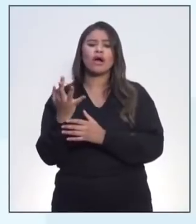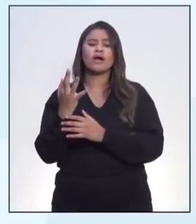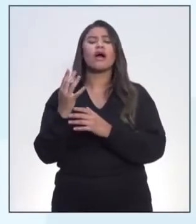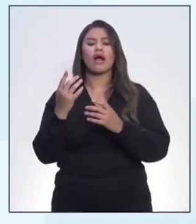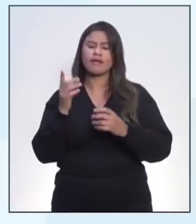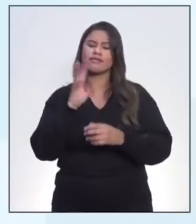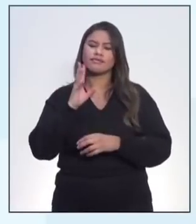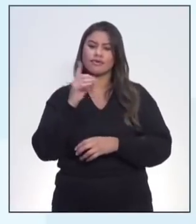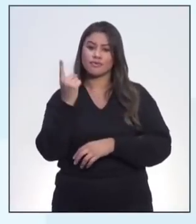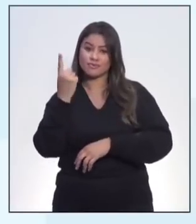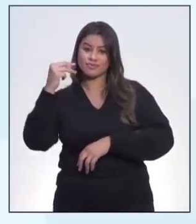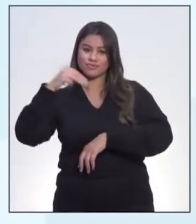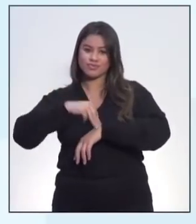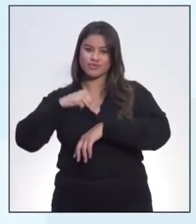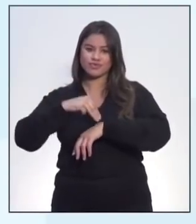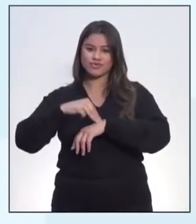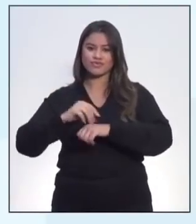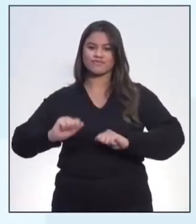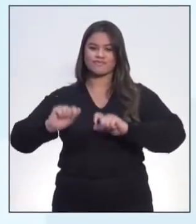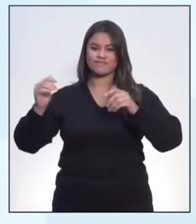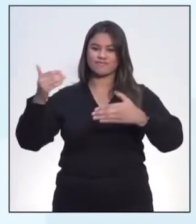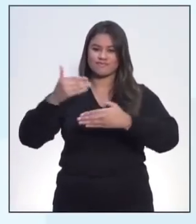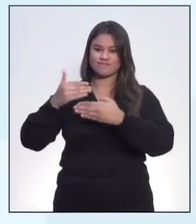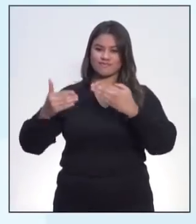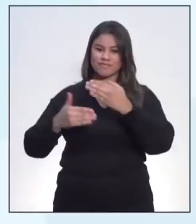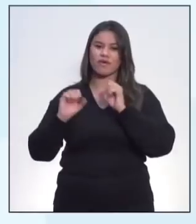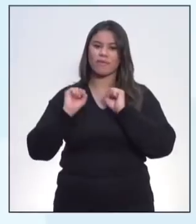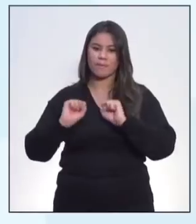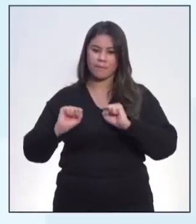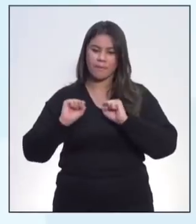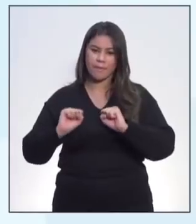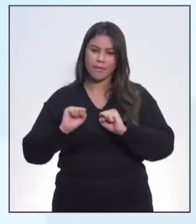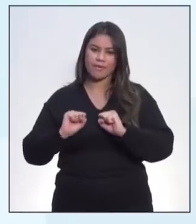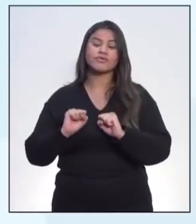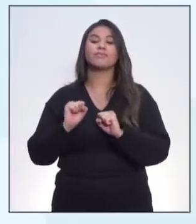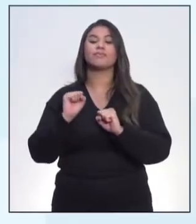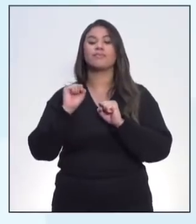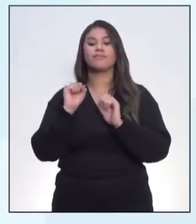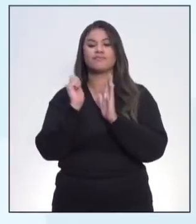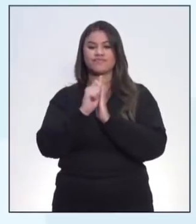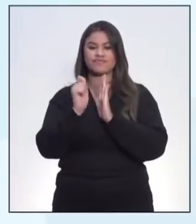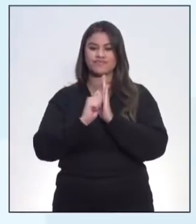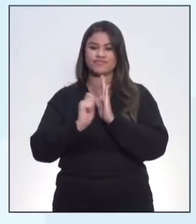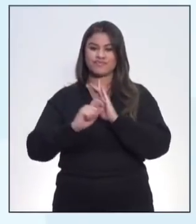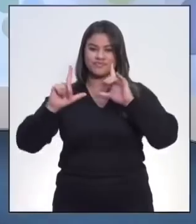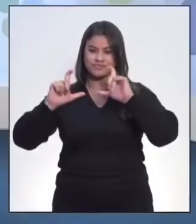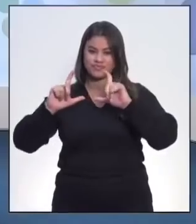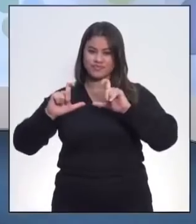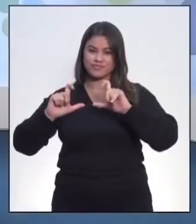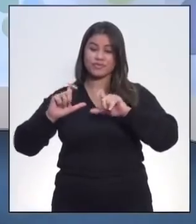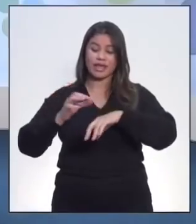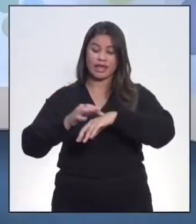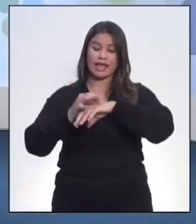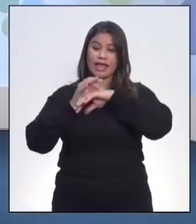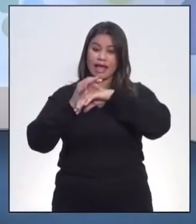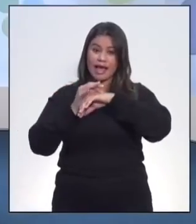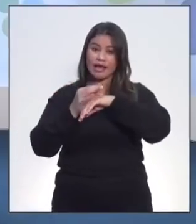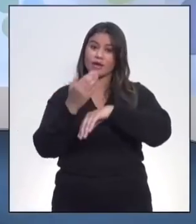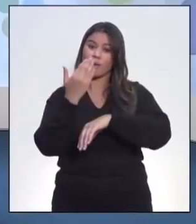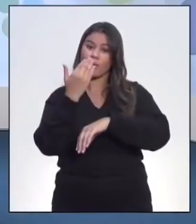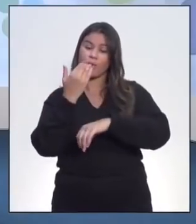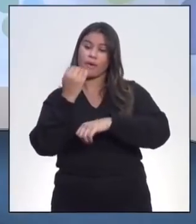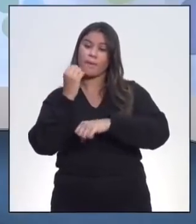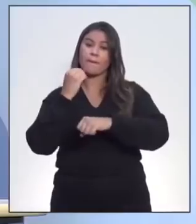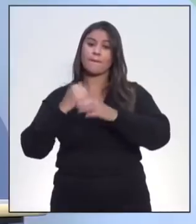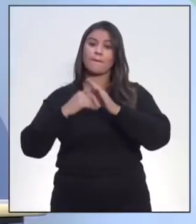lá para eles, né? Podemos voltar à imagem do gráfico. Então, gente, anota direitinho a pergunta, faz o print. Qual o tipo da carne que